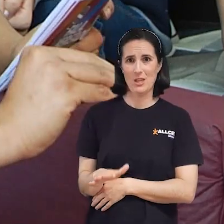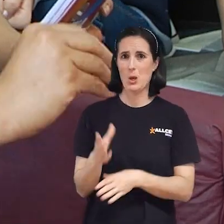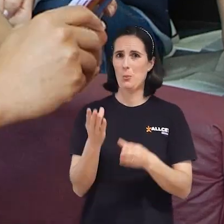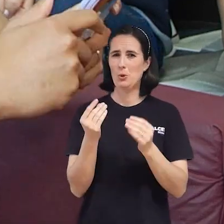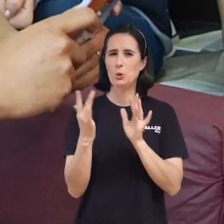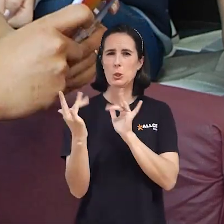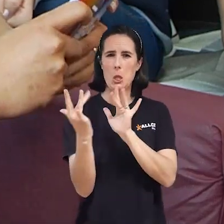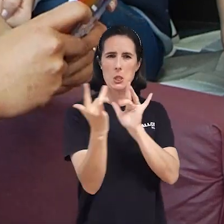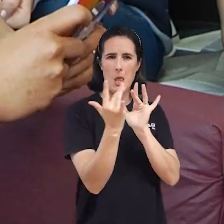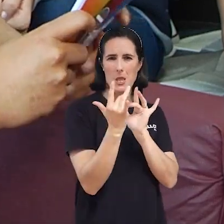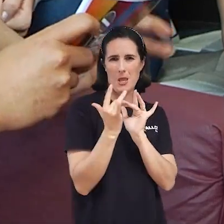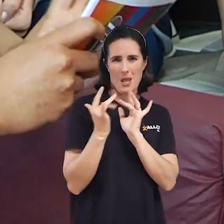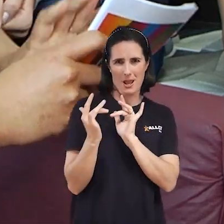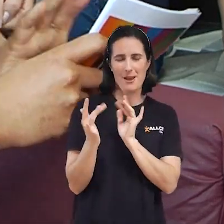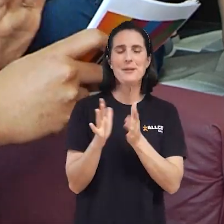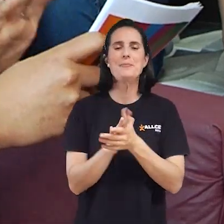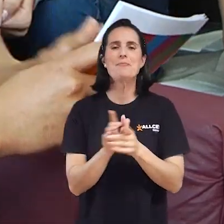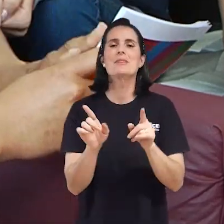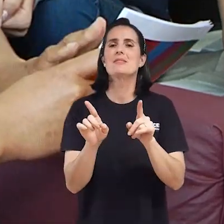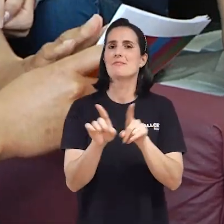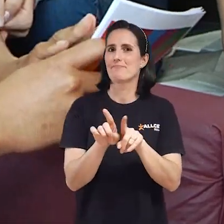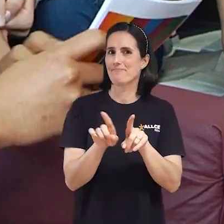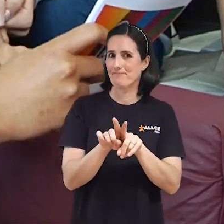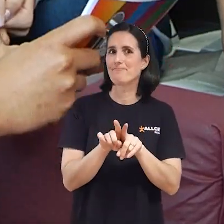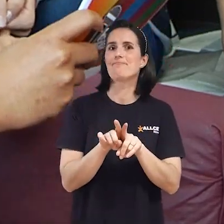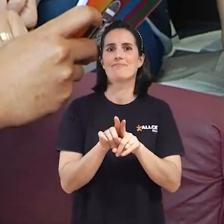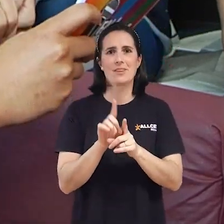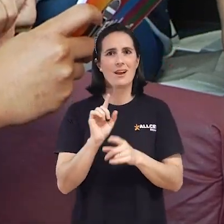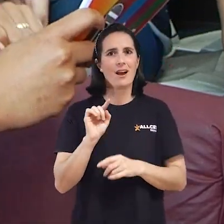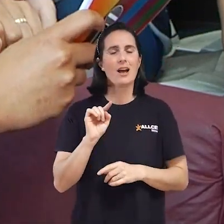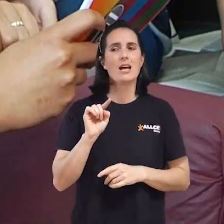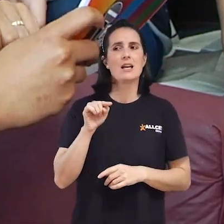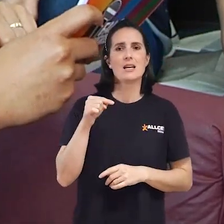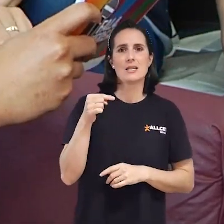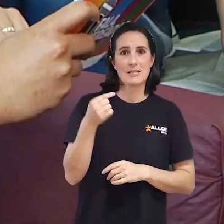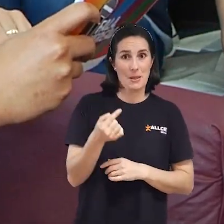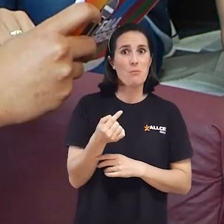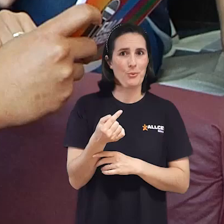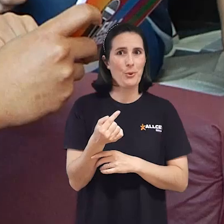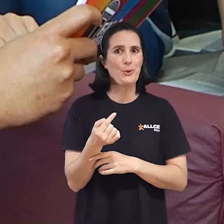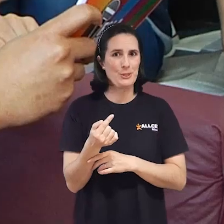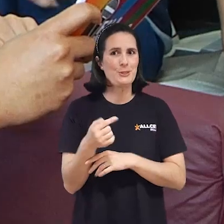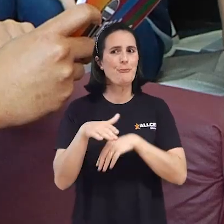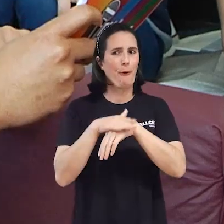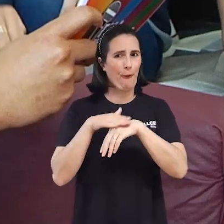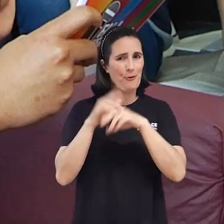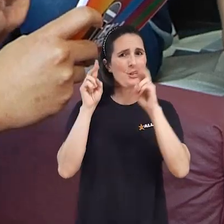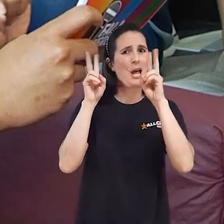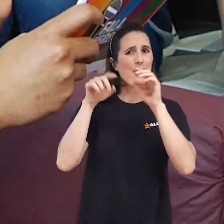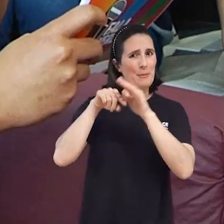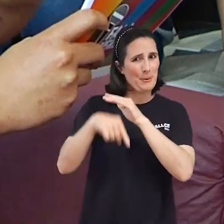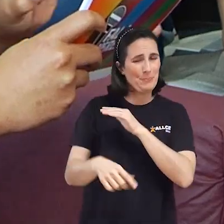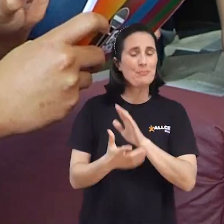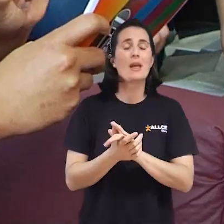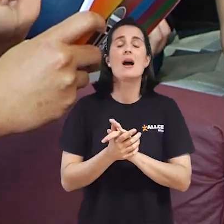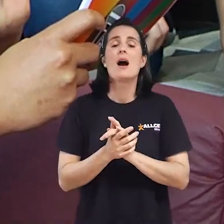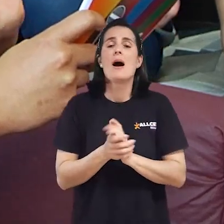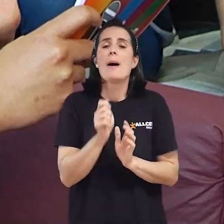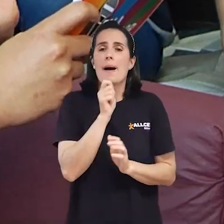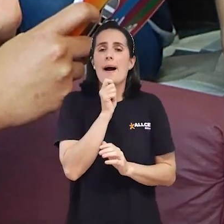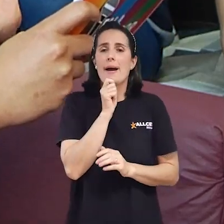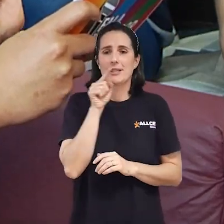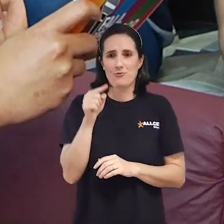sua infância o senhor era muito namorador. Inclusive, depois entraremos mais